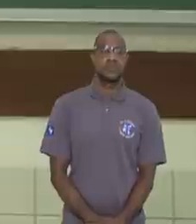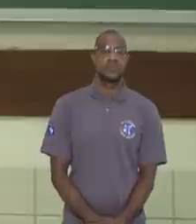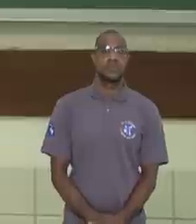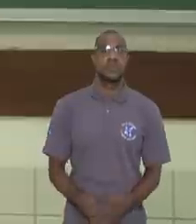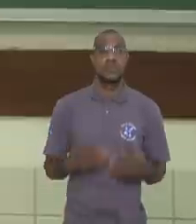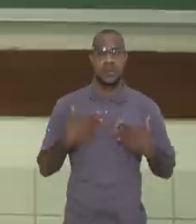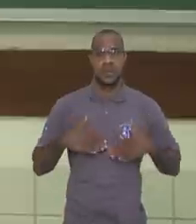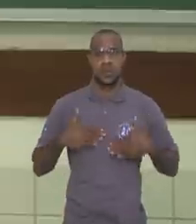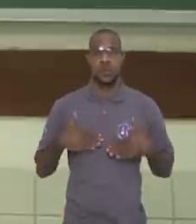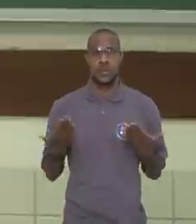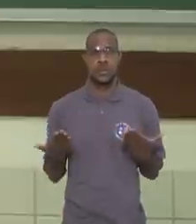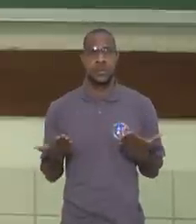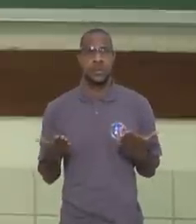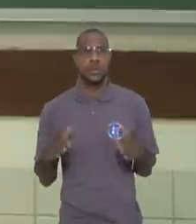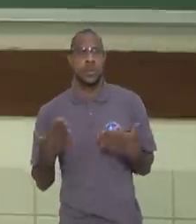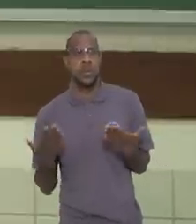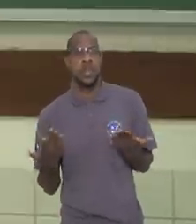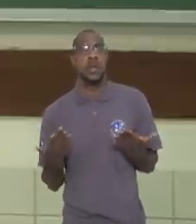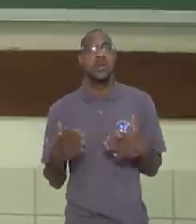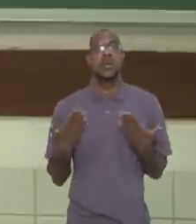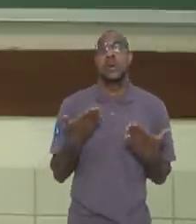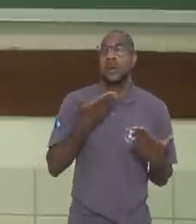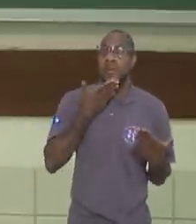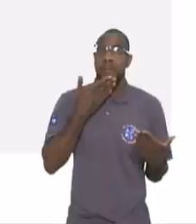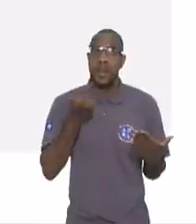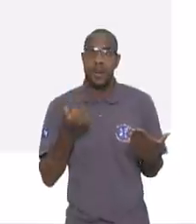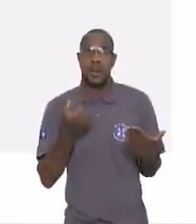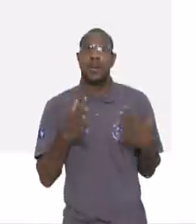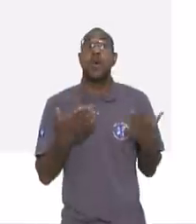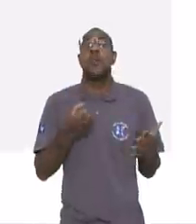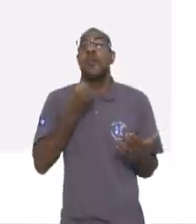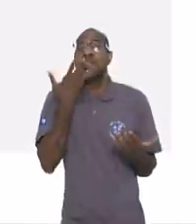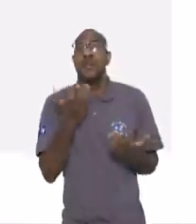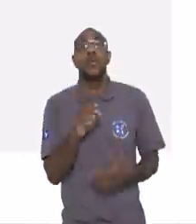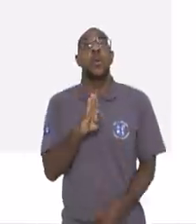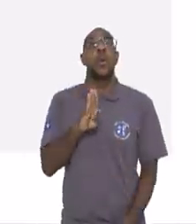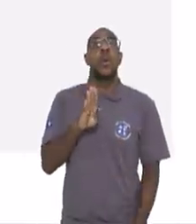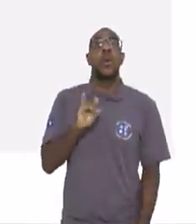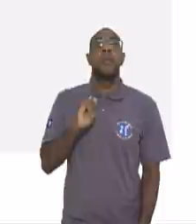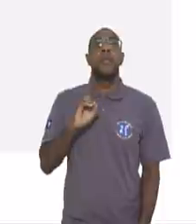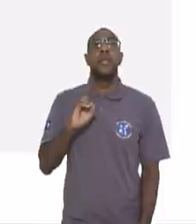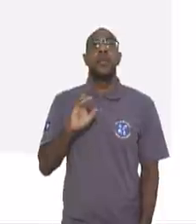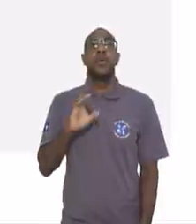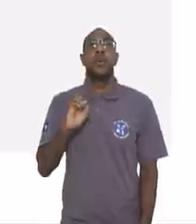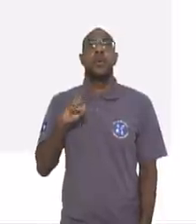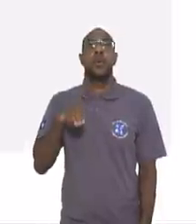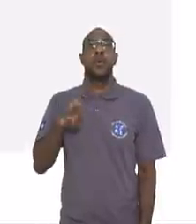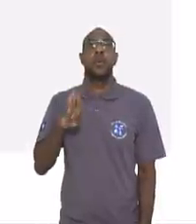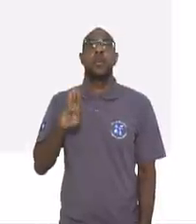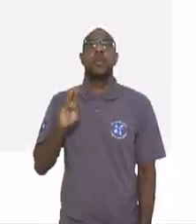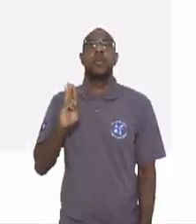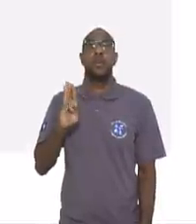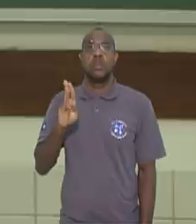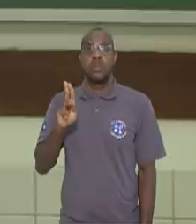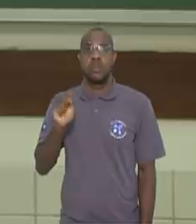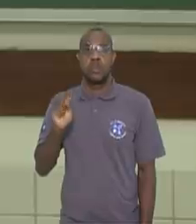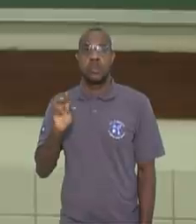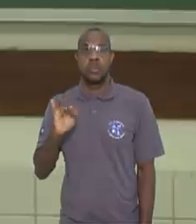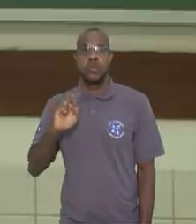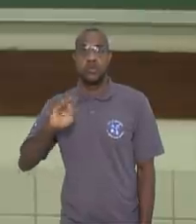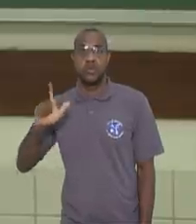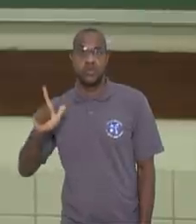tranquilo, né, gente? Qual que é a vantagem do uso do biocombustível? Que a gente falou um monte aqui, ó. Baixa emissão de CO2 na atmosfera. Apesar